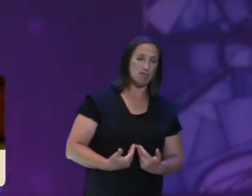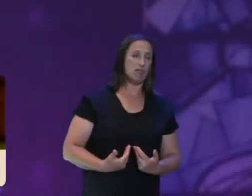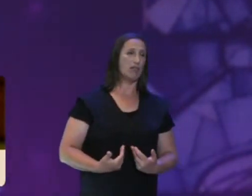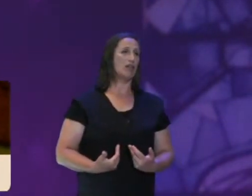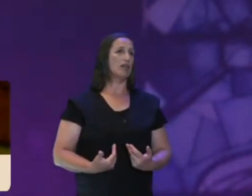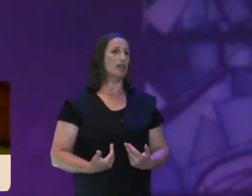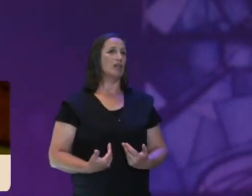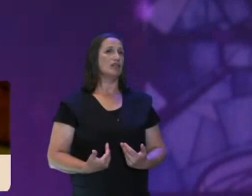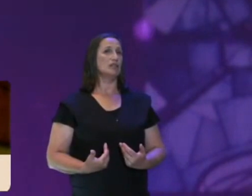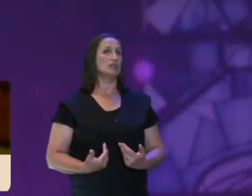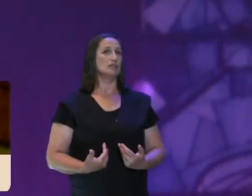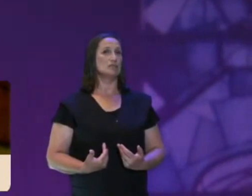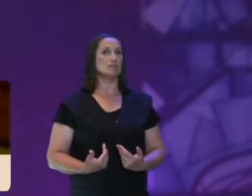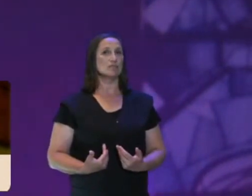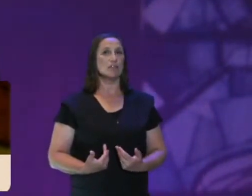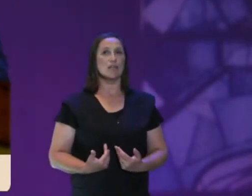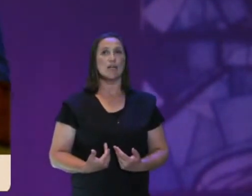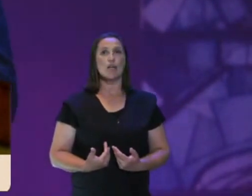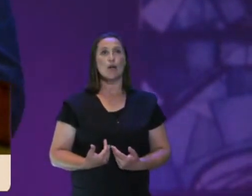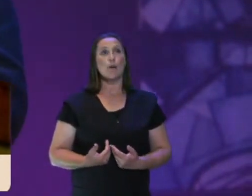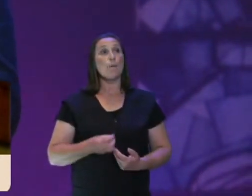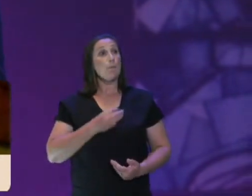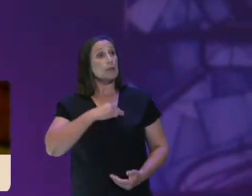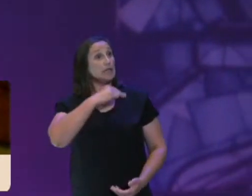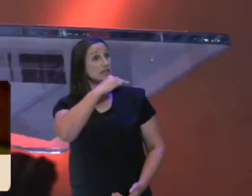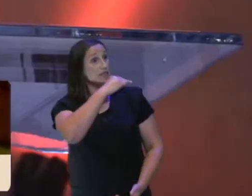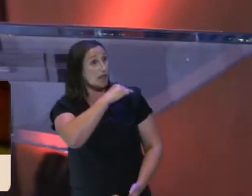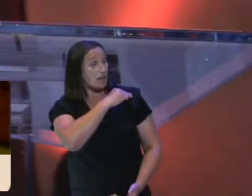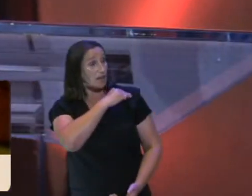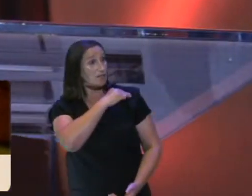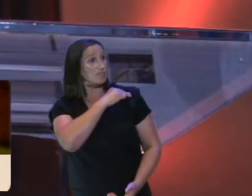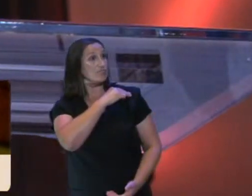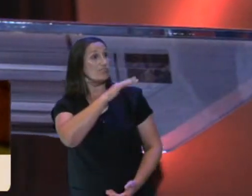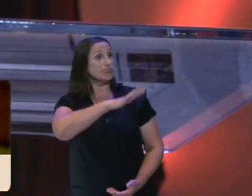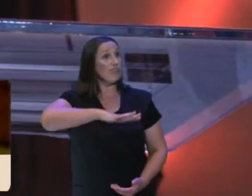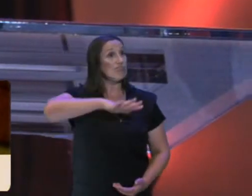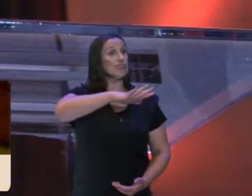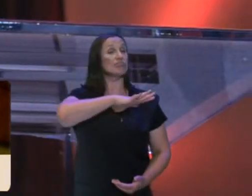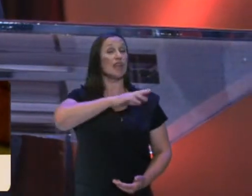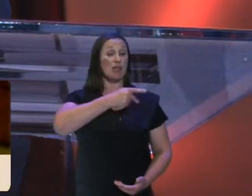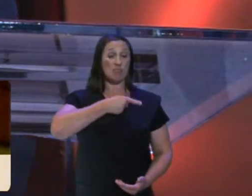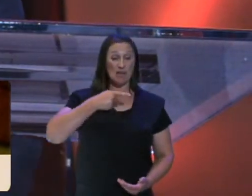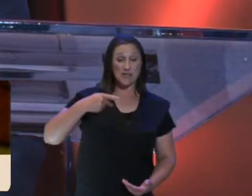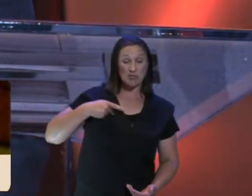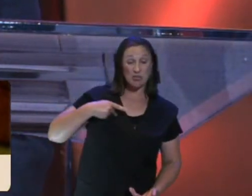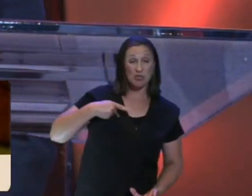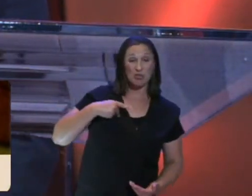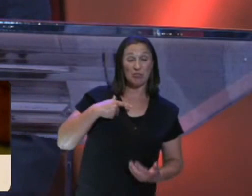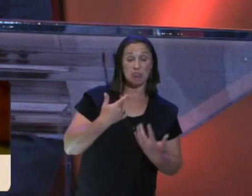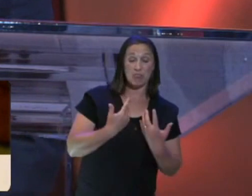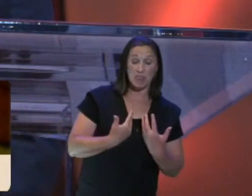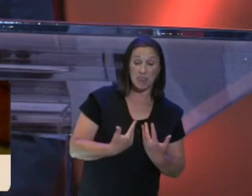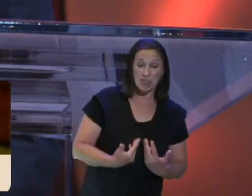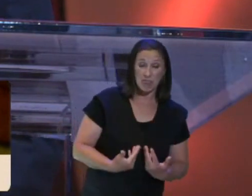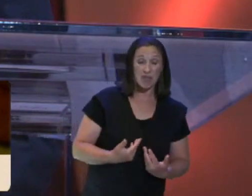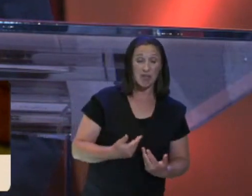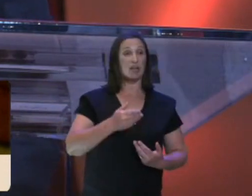encontrado pessoas desanimadas nos seus ministérios, pastores desanimados nos seus